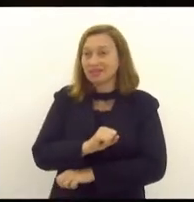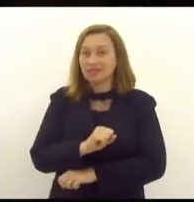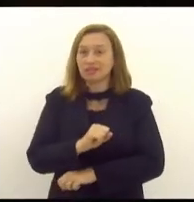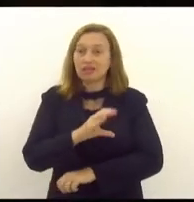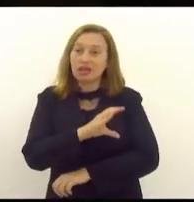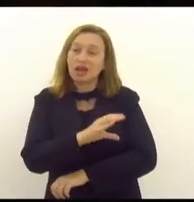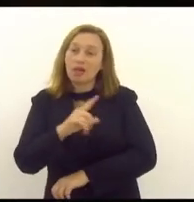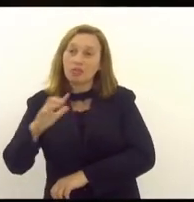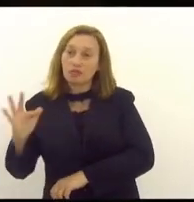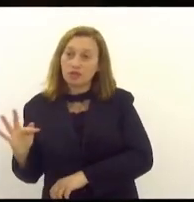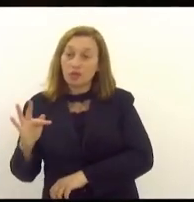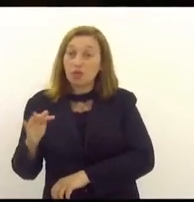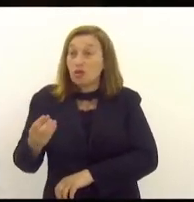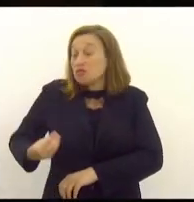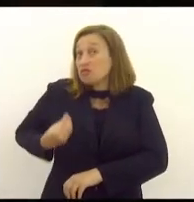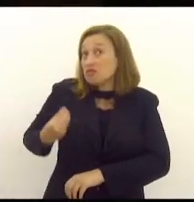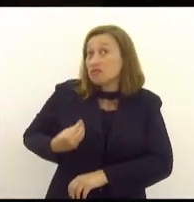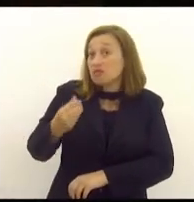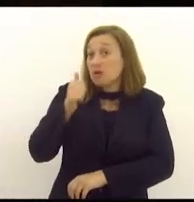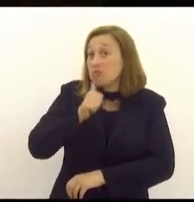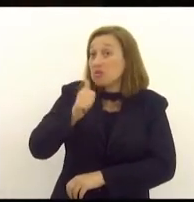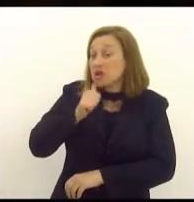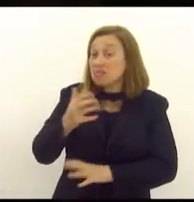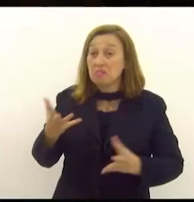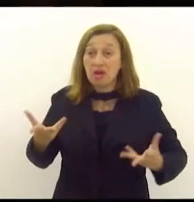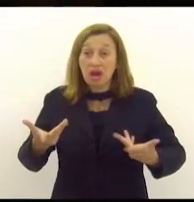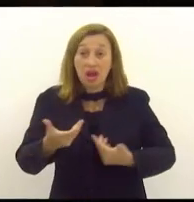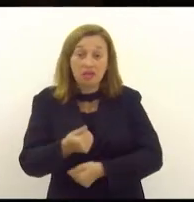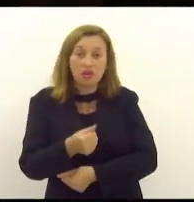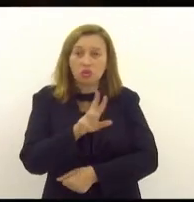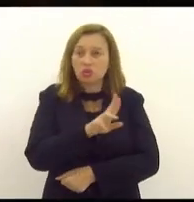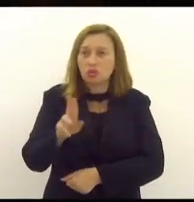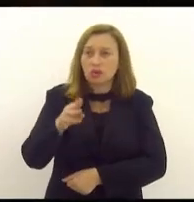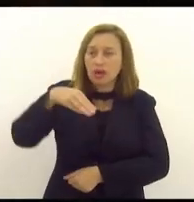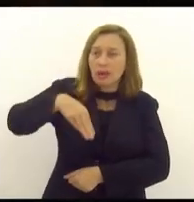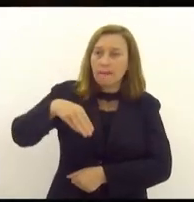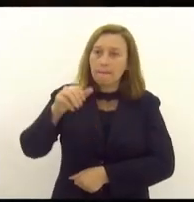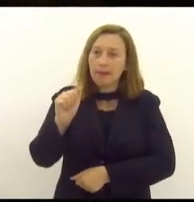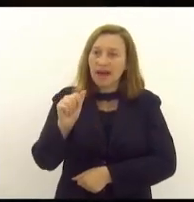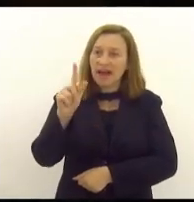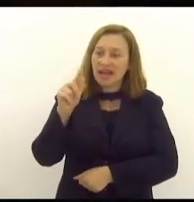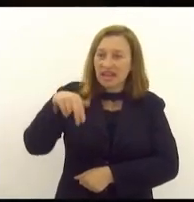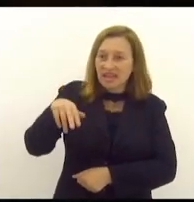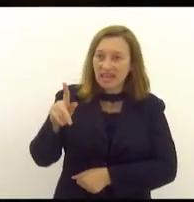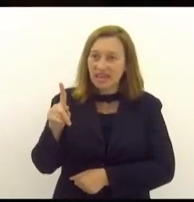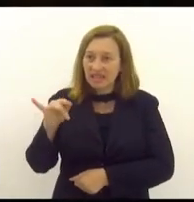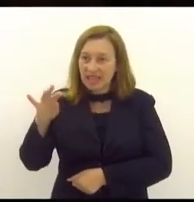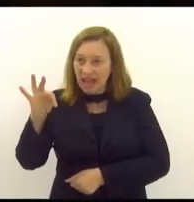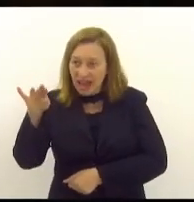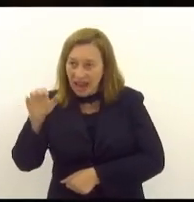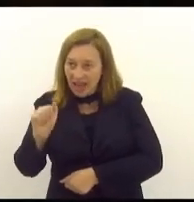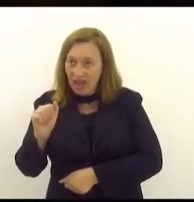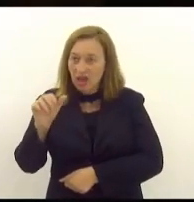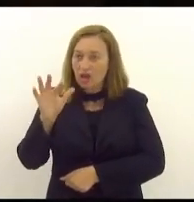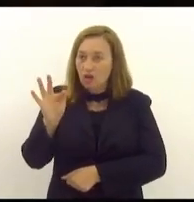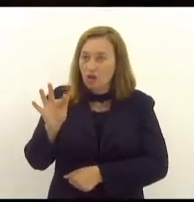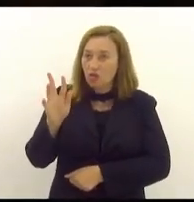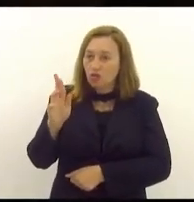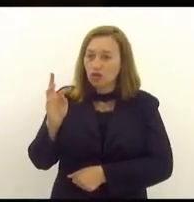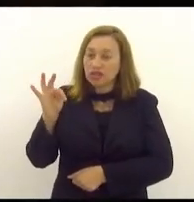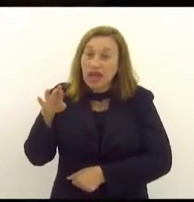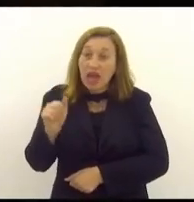Vivi uma mulher incrível chamada magdala Furtado ela era uma mulher comum